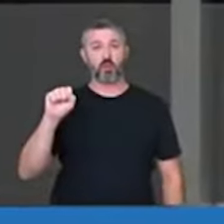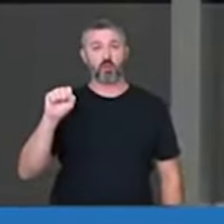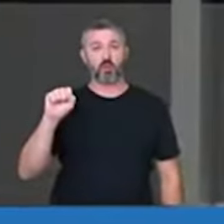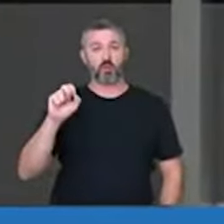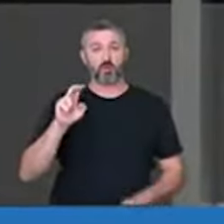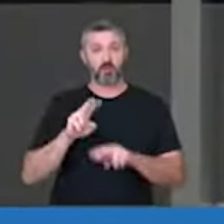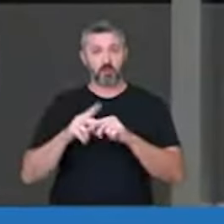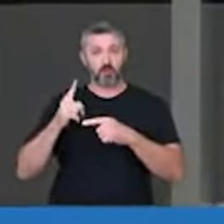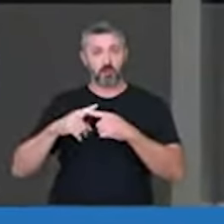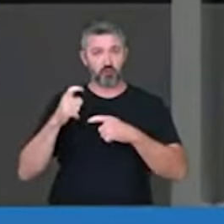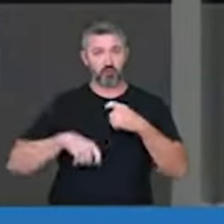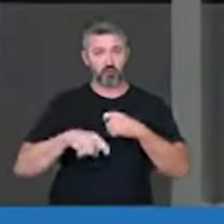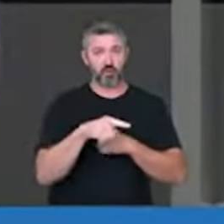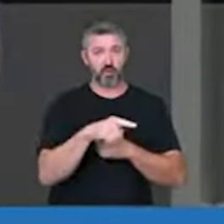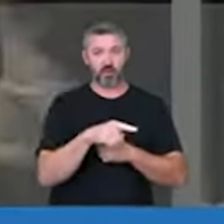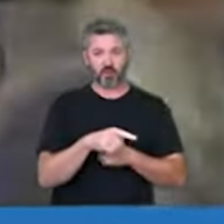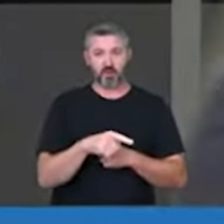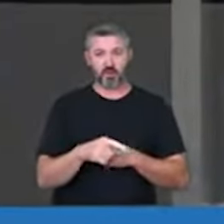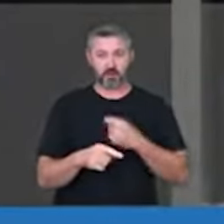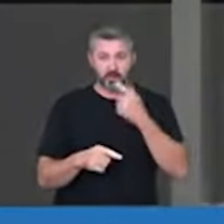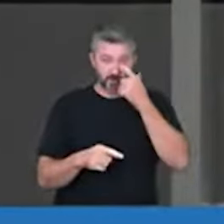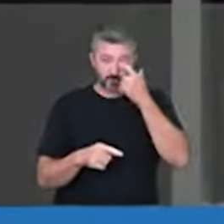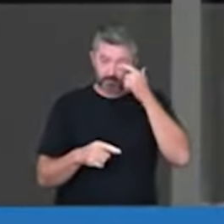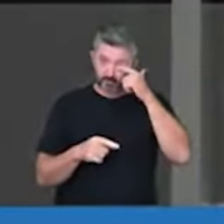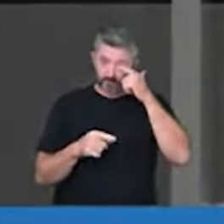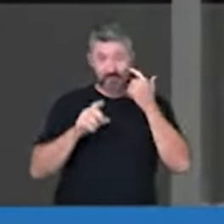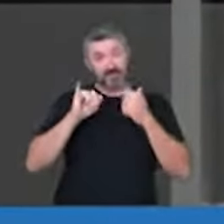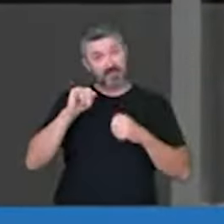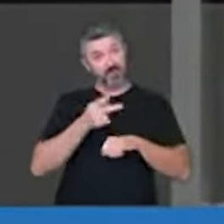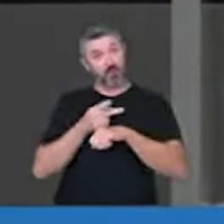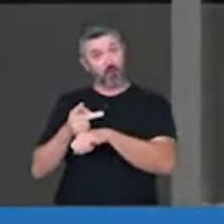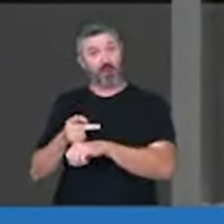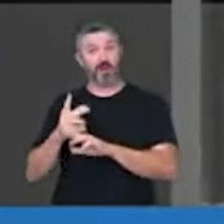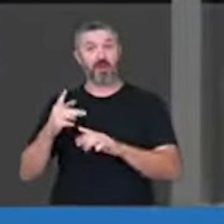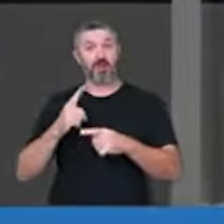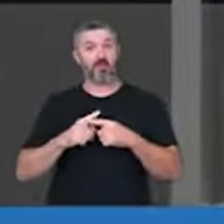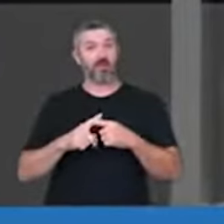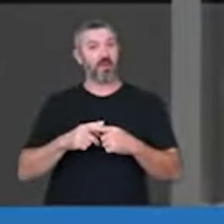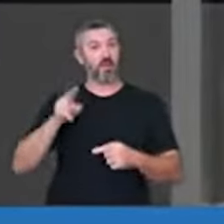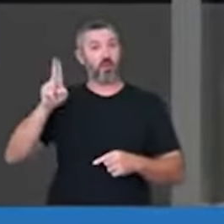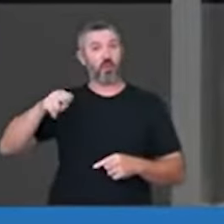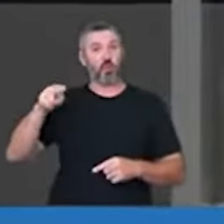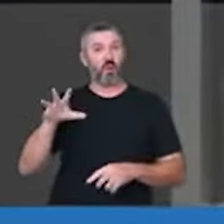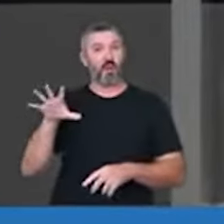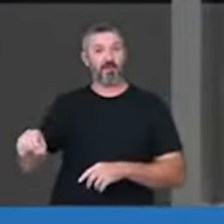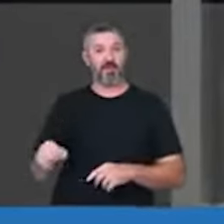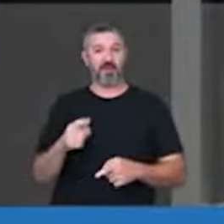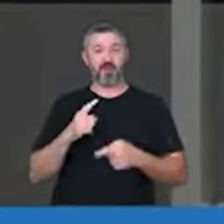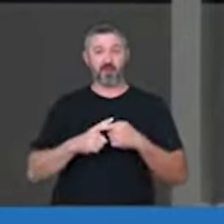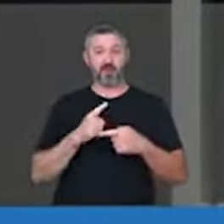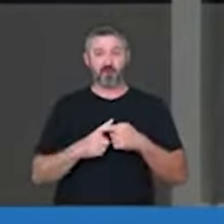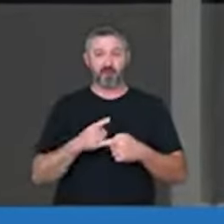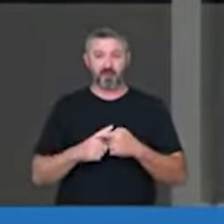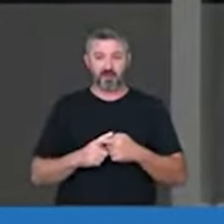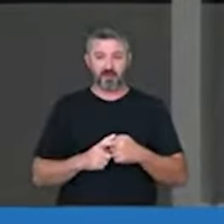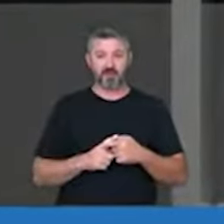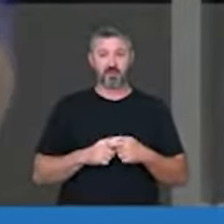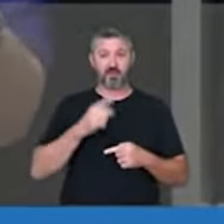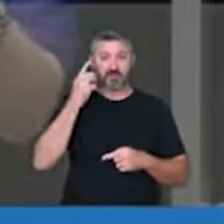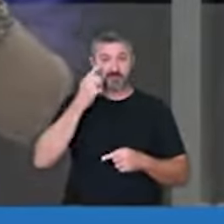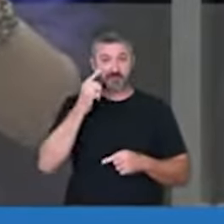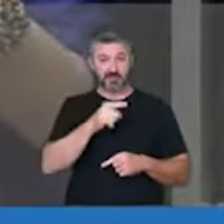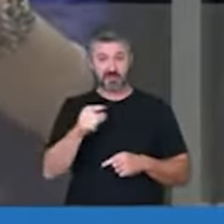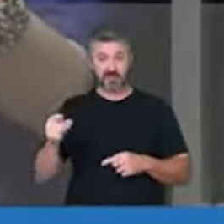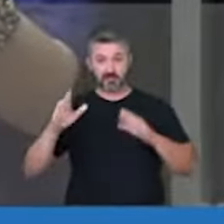é, se forem atrás do estuprador, porque não é isso que acontece, porque as baterias dos parlamentares estão voltadas